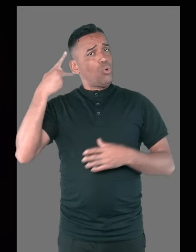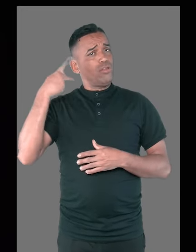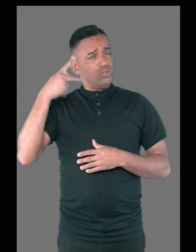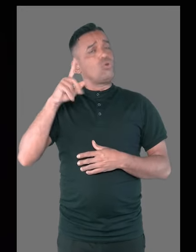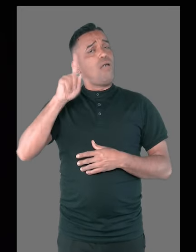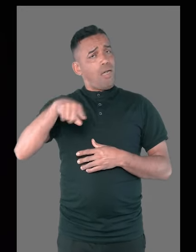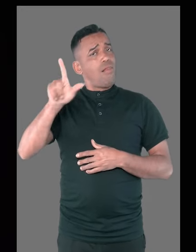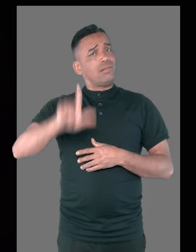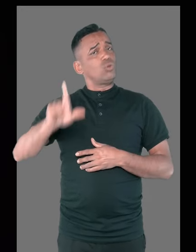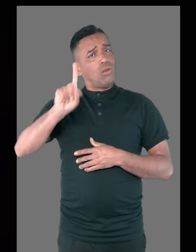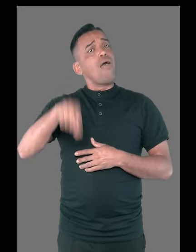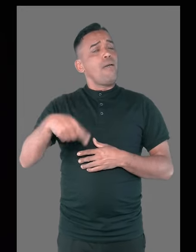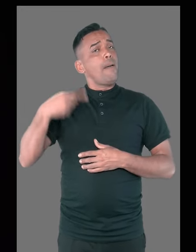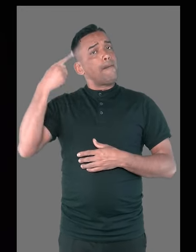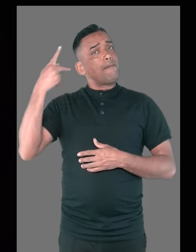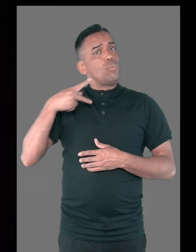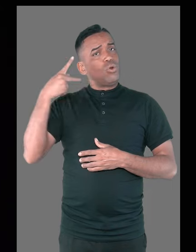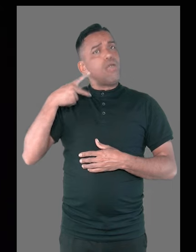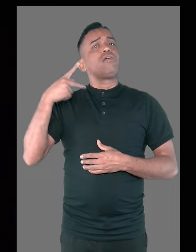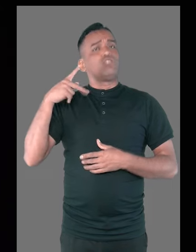política, né?